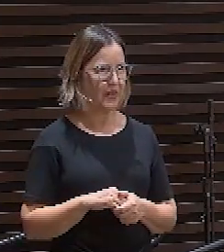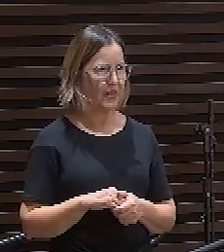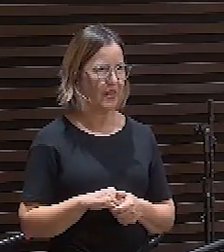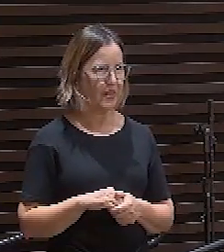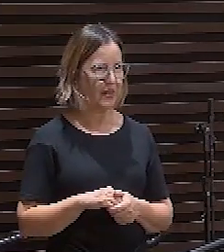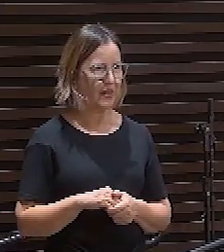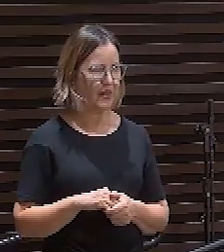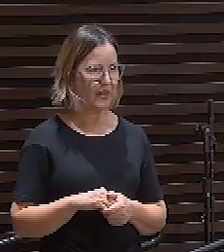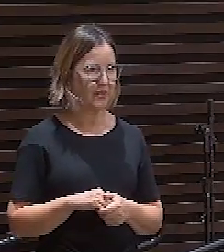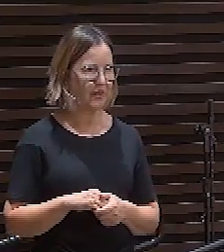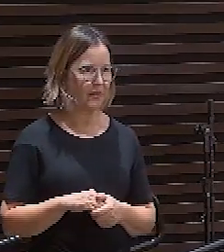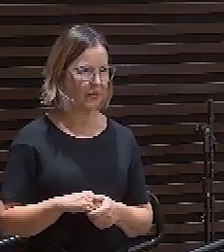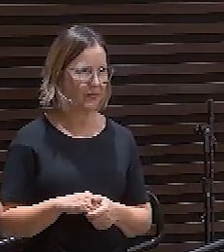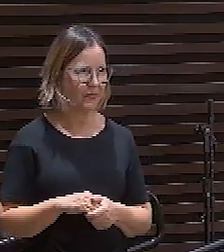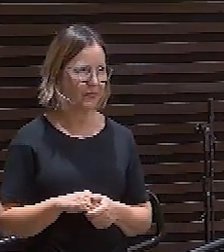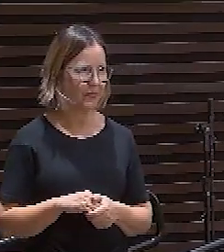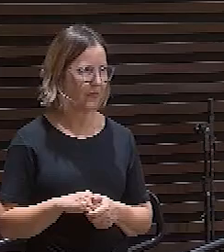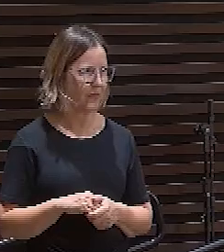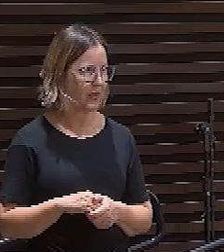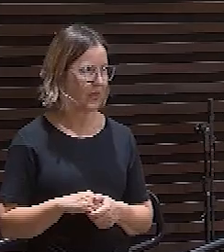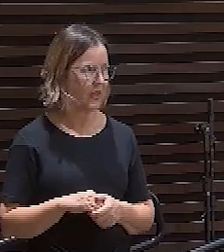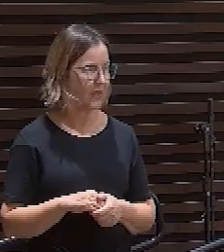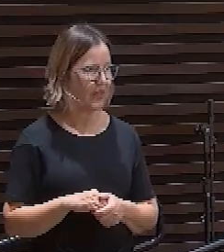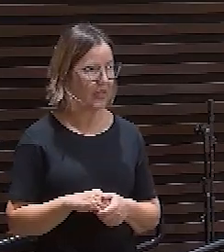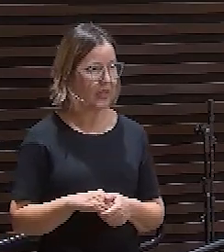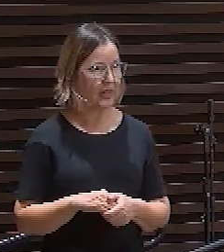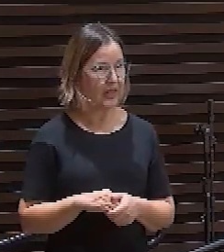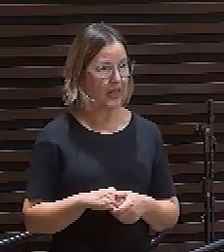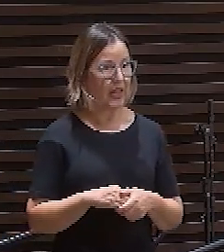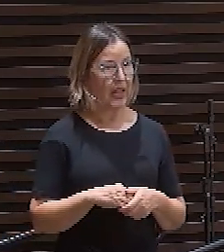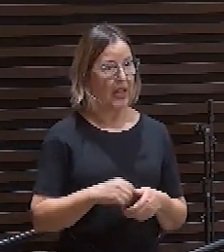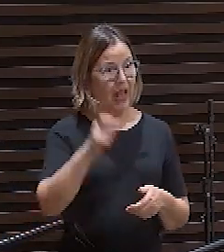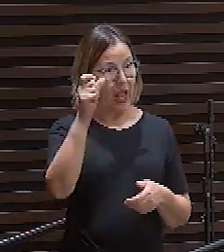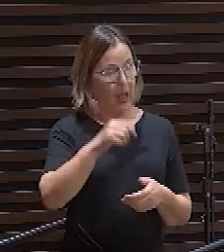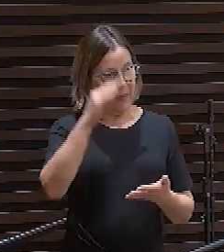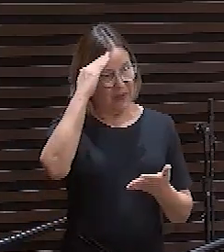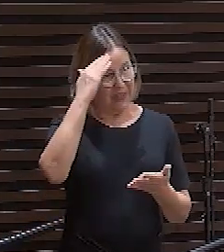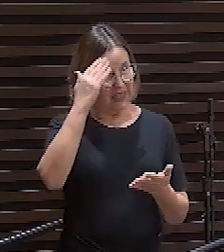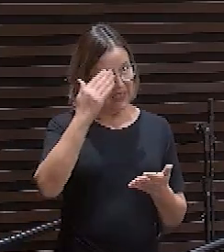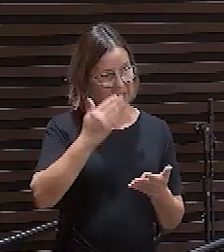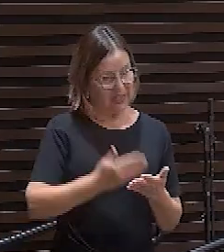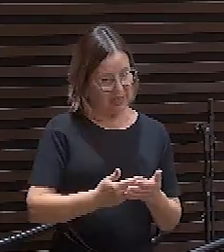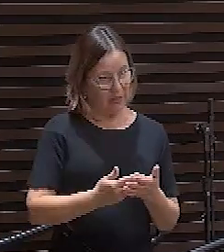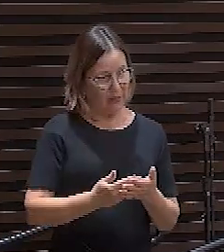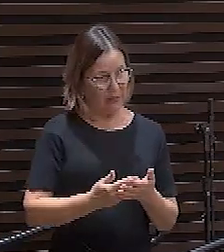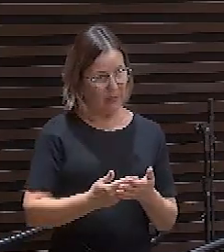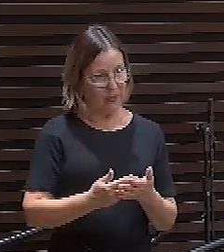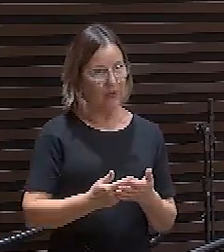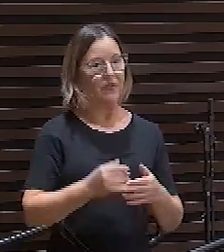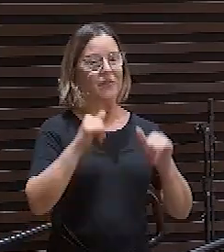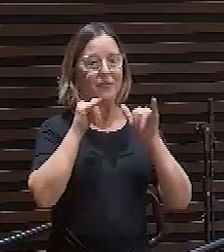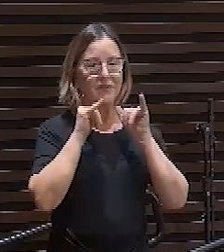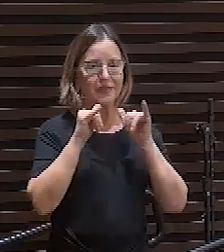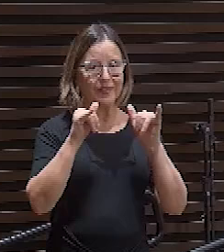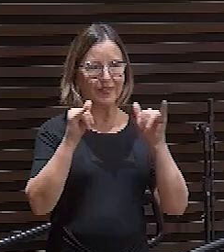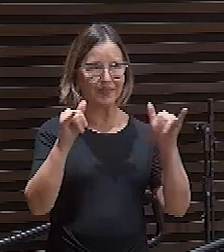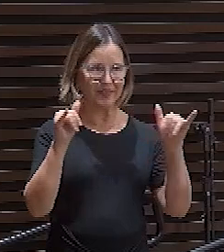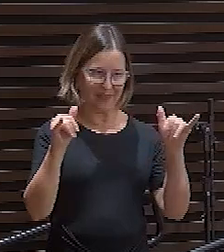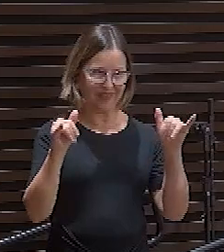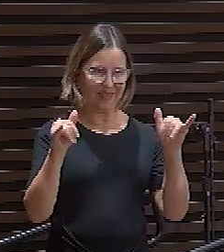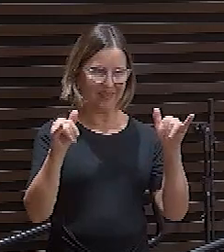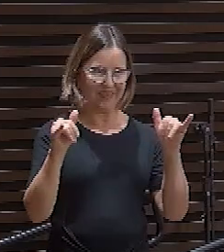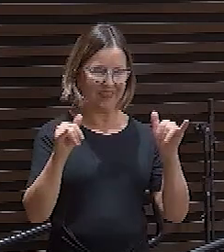aqui nem conheceu. Mas aquele que creu veio transmitindo para as gerações e chegou até